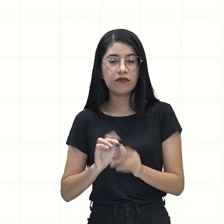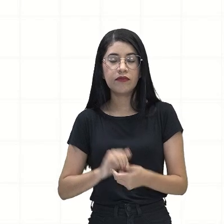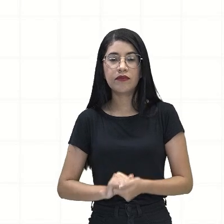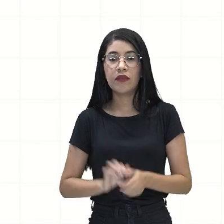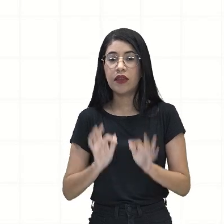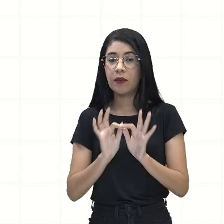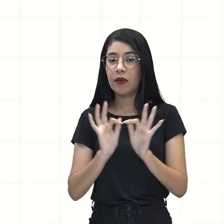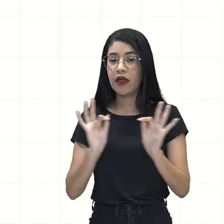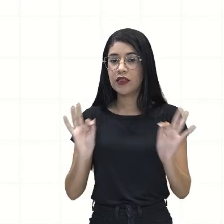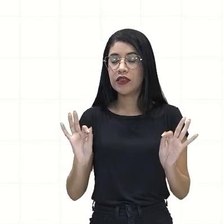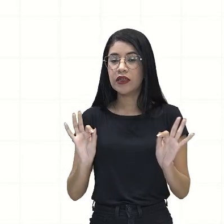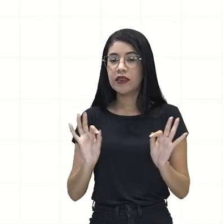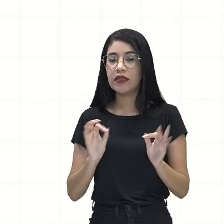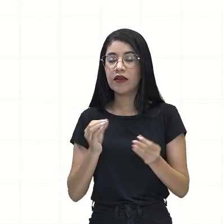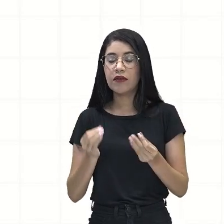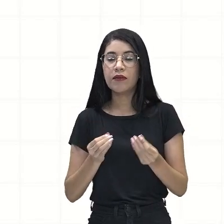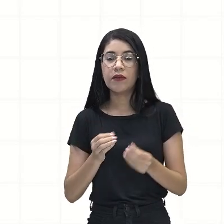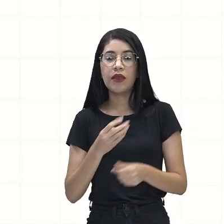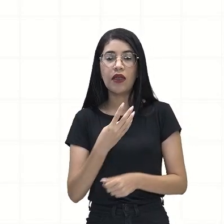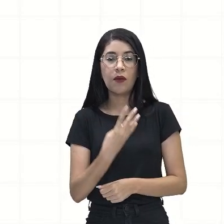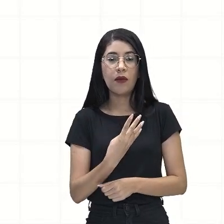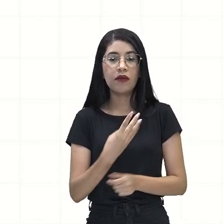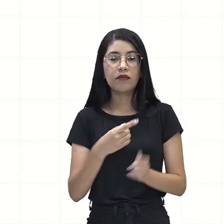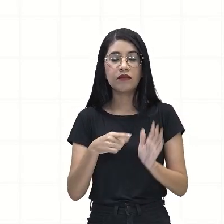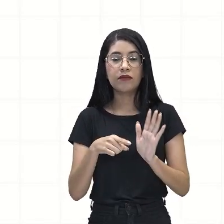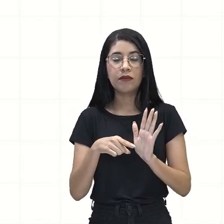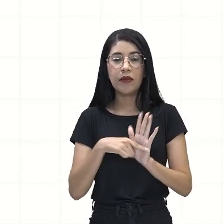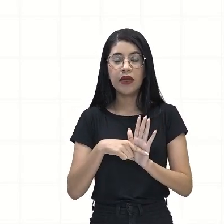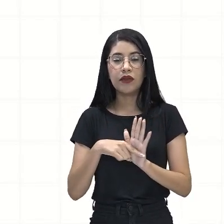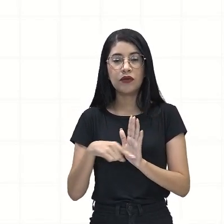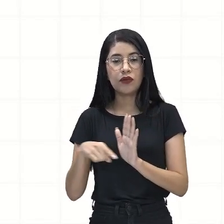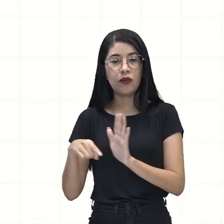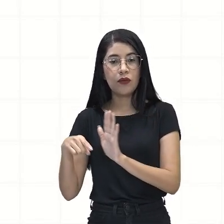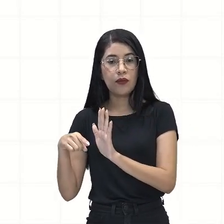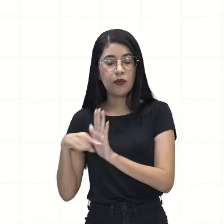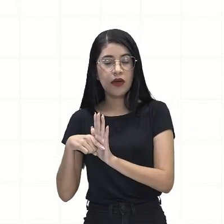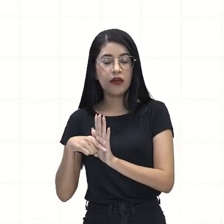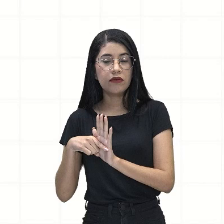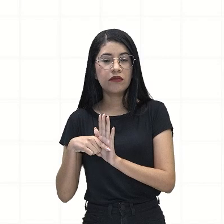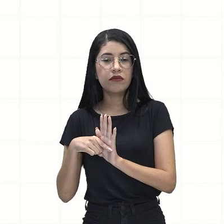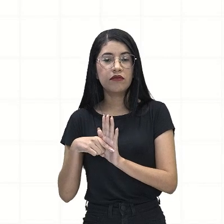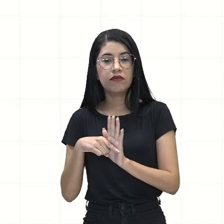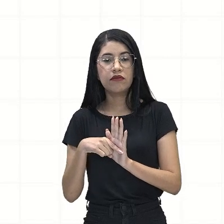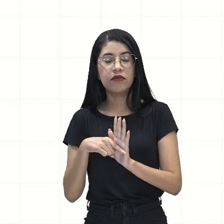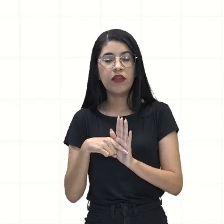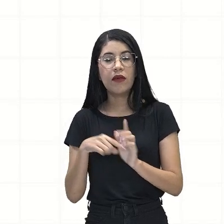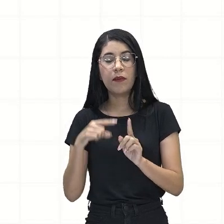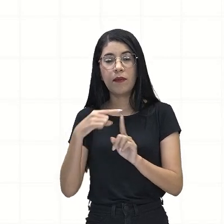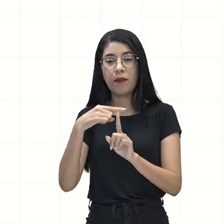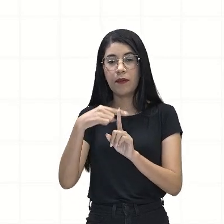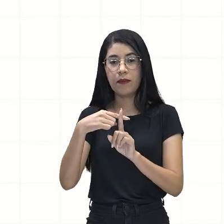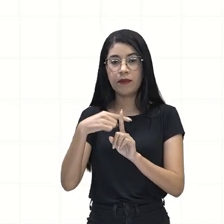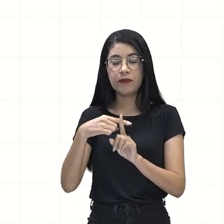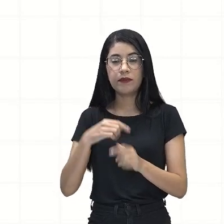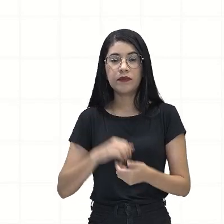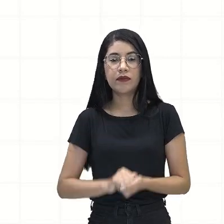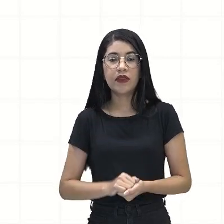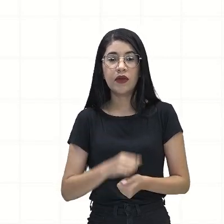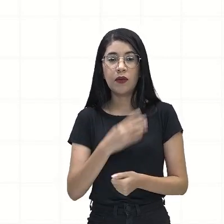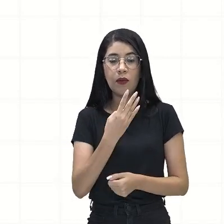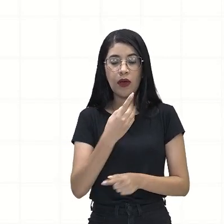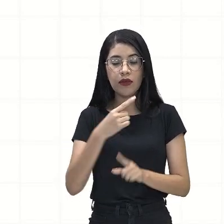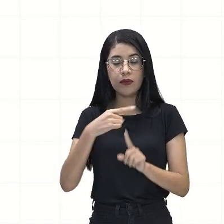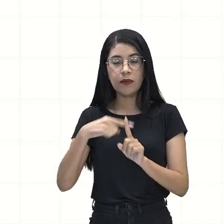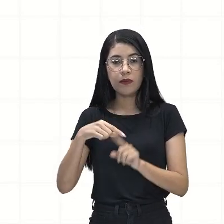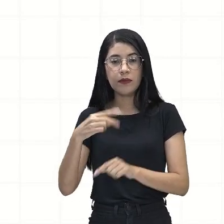distância vai ser igual a 4. Esse menos vezes o menos de dentro vira mais 2.